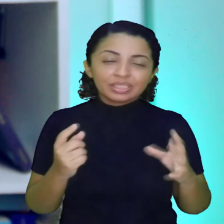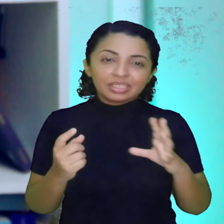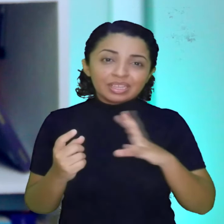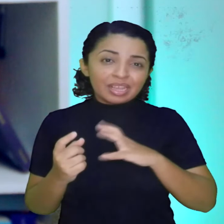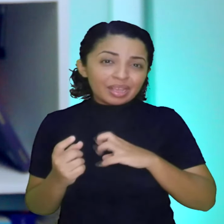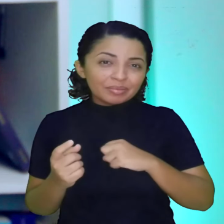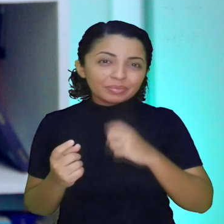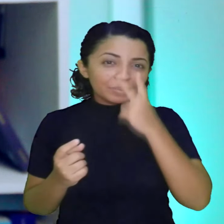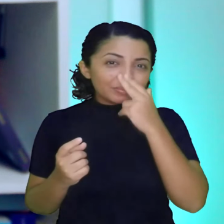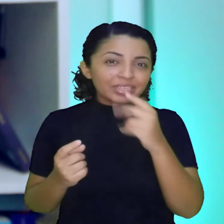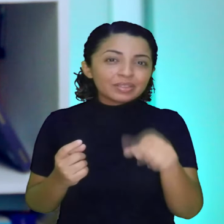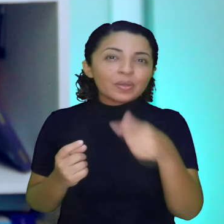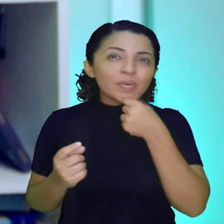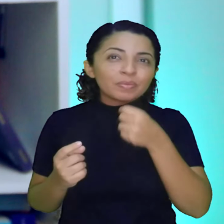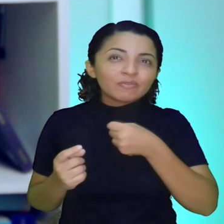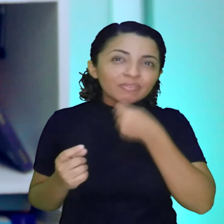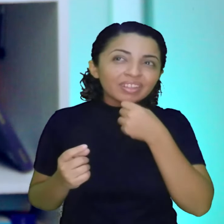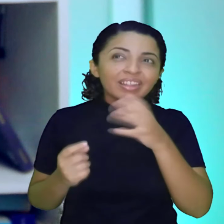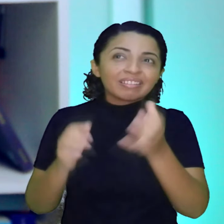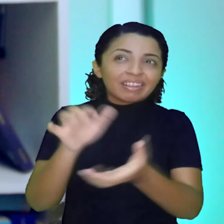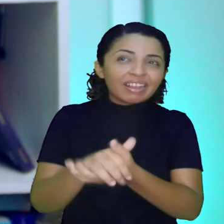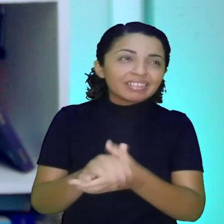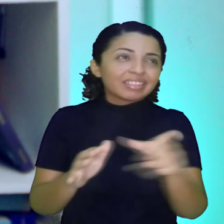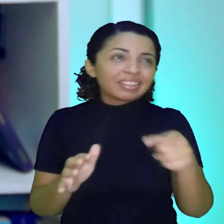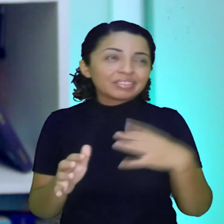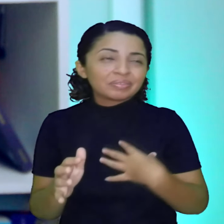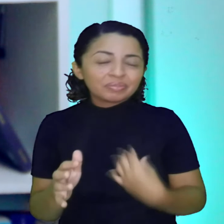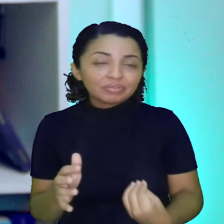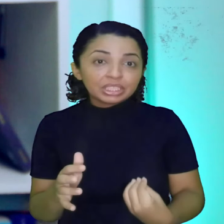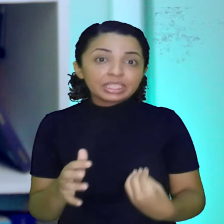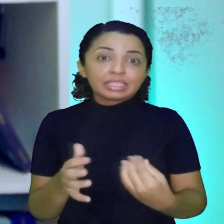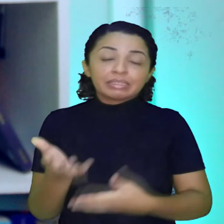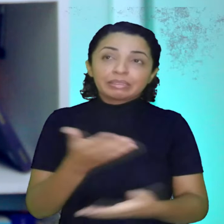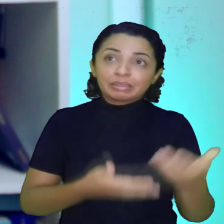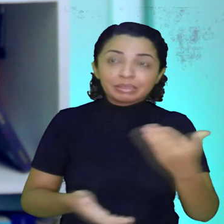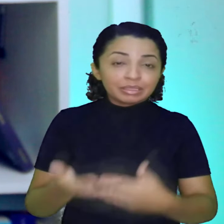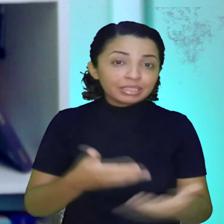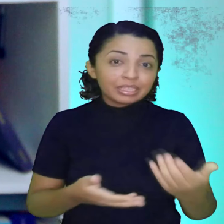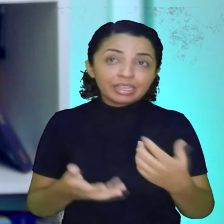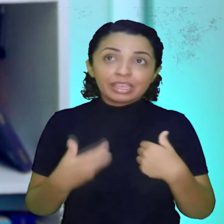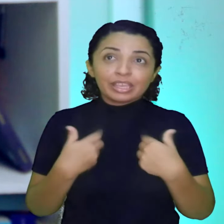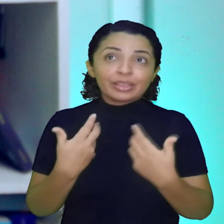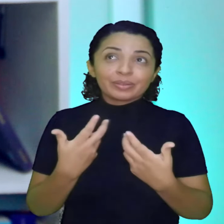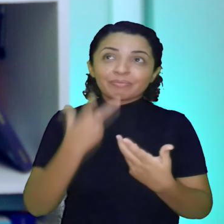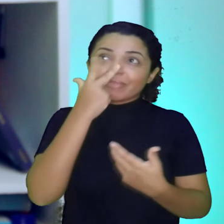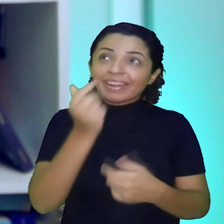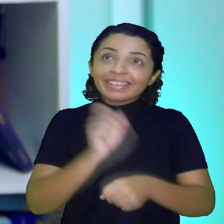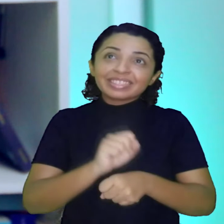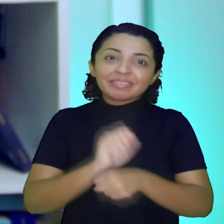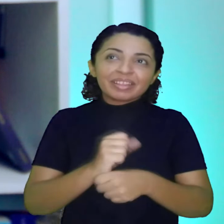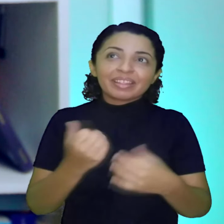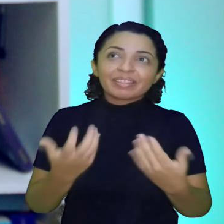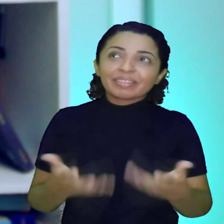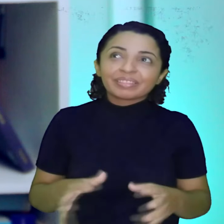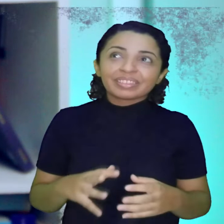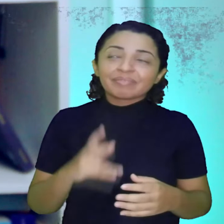vivendo um amor com um homem mais velho, casado, que tem uma filha, e talvez isso não seja exatamente o que ela espera, talvez esse